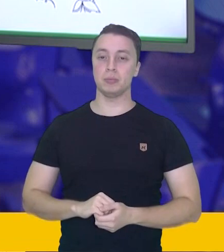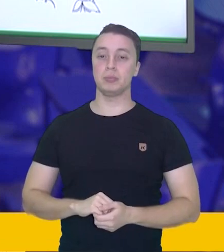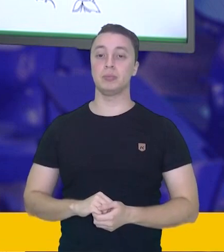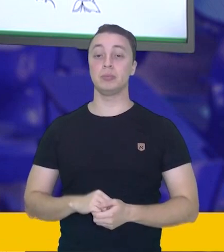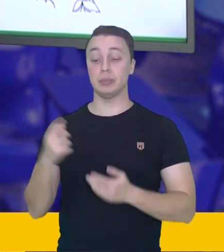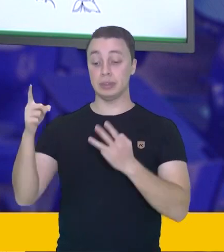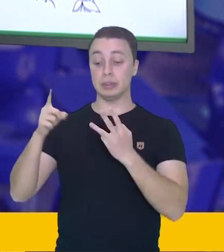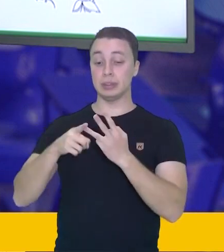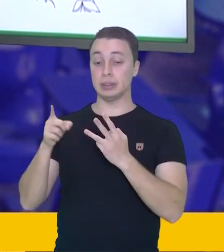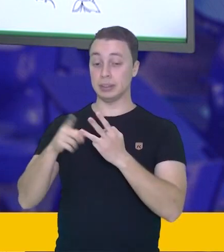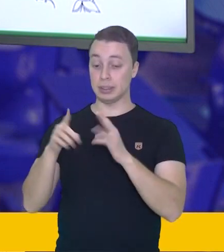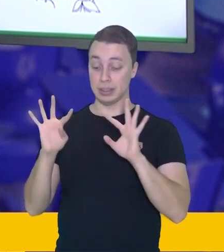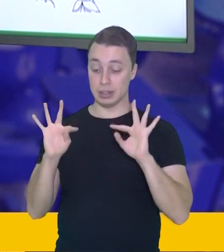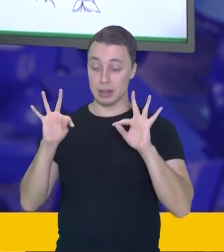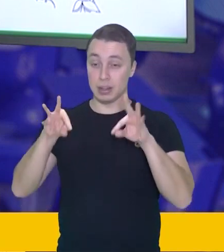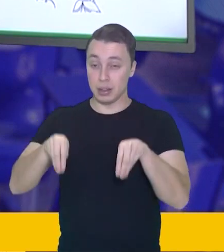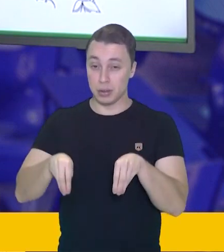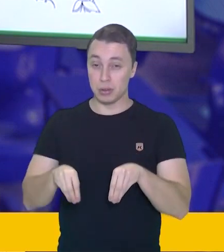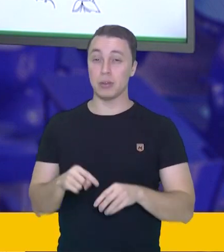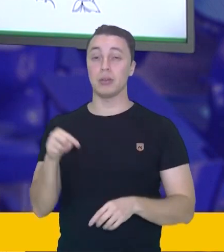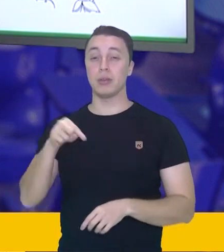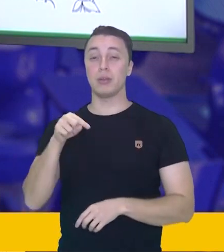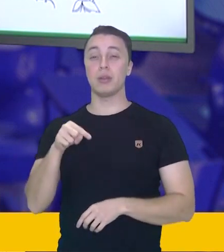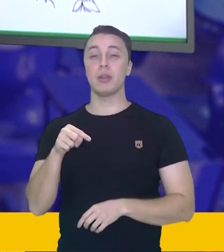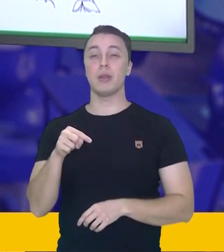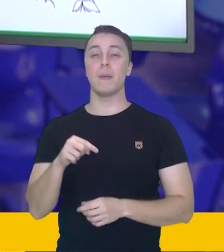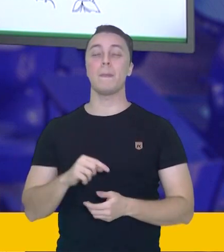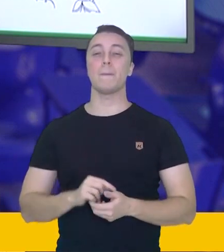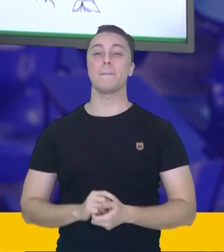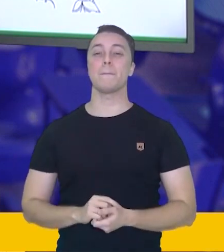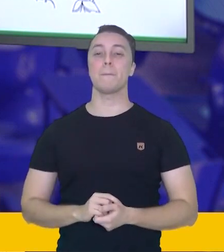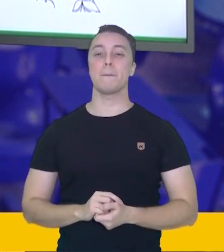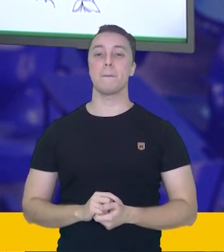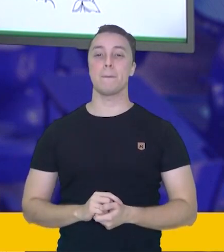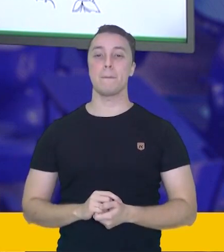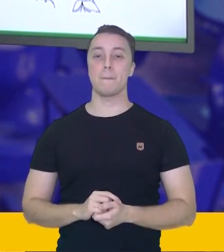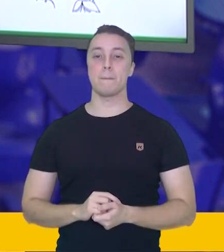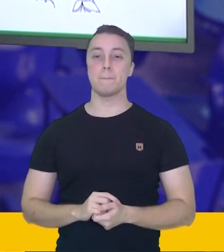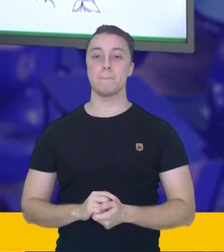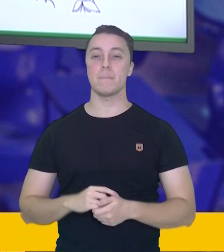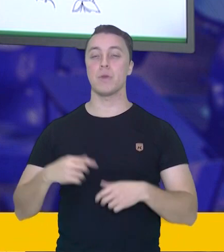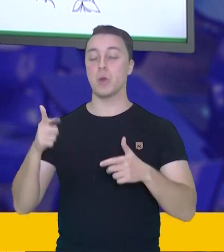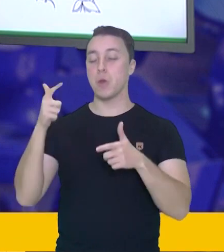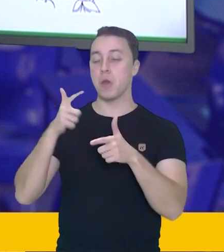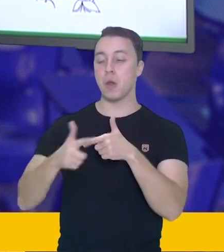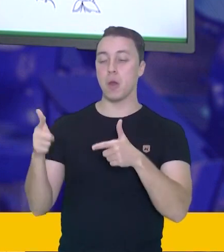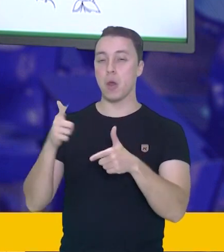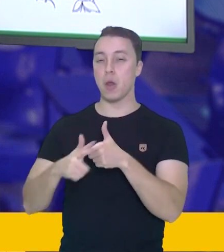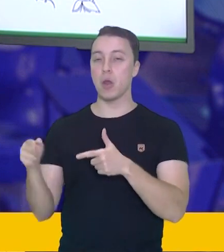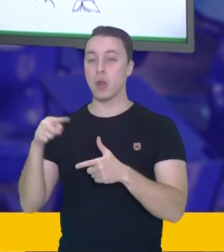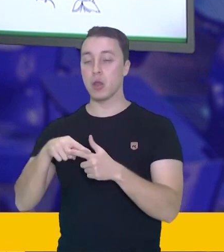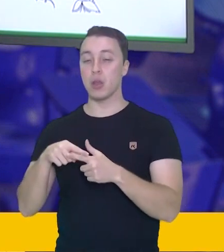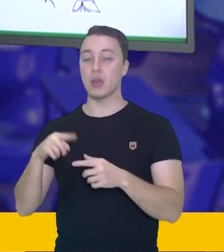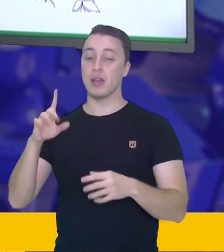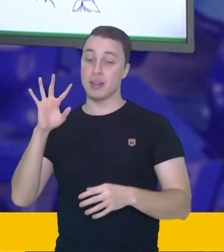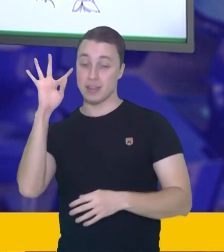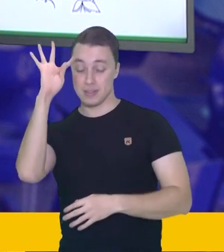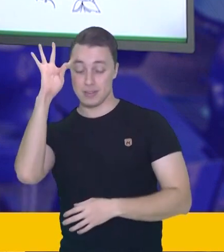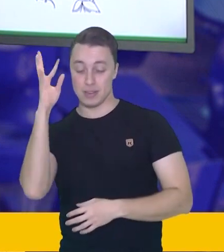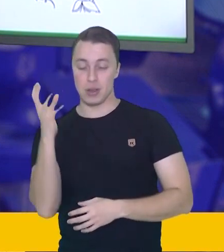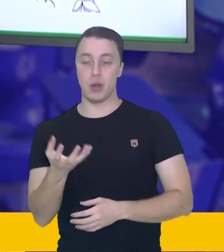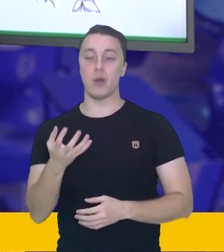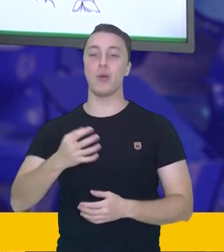seu texto é a conclusão, onde você deve trazer a problemática com a solução.